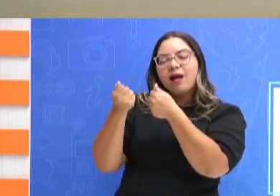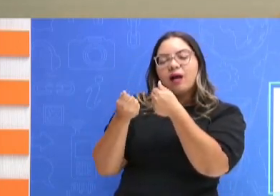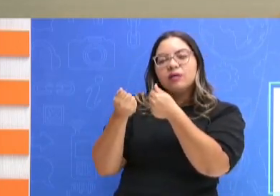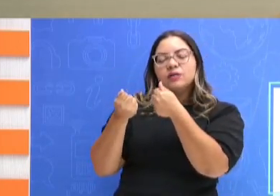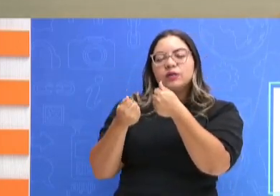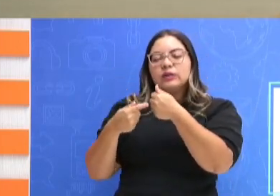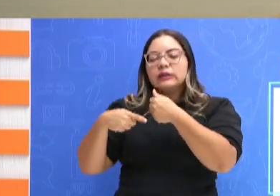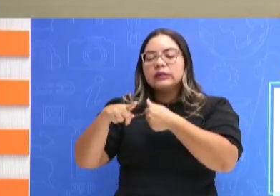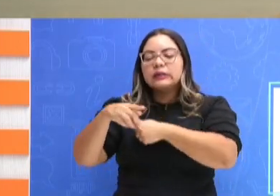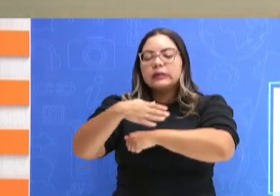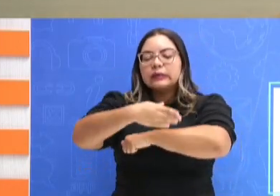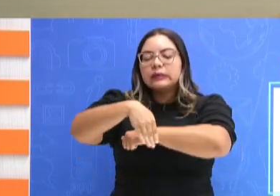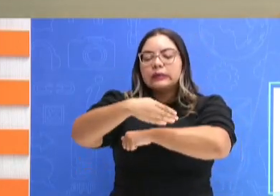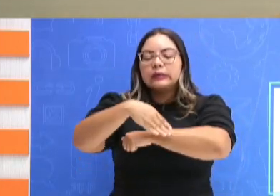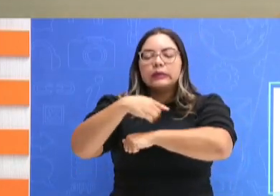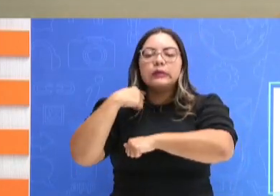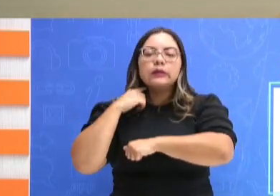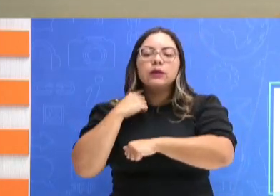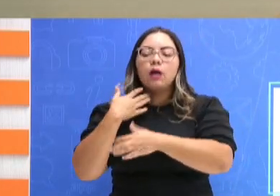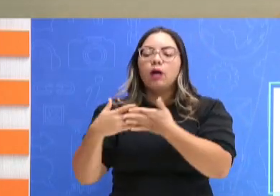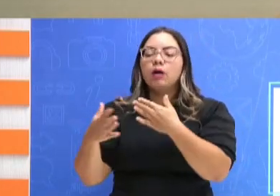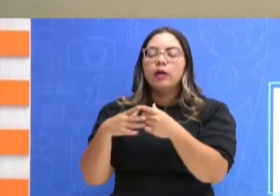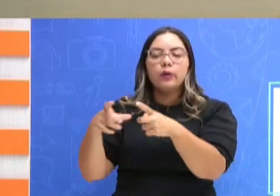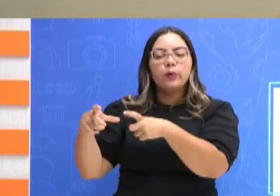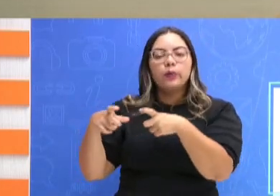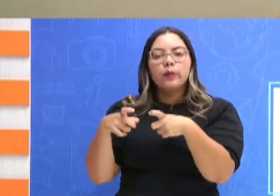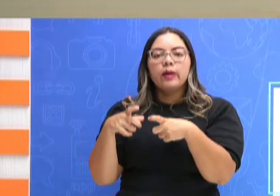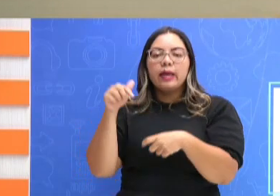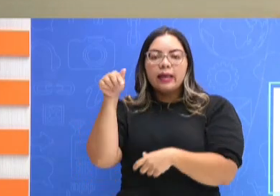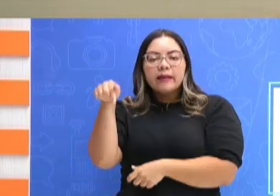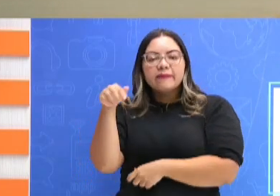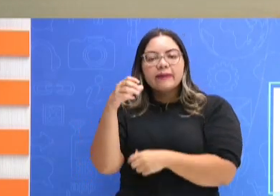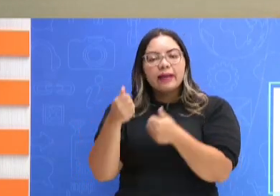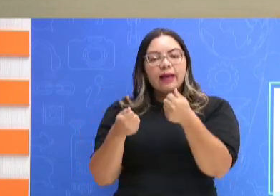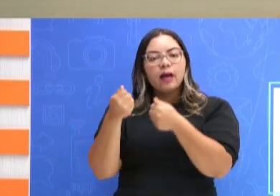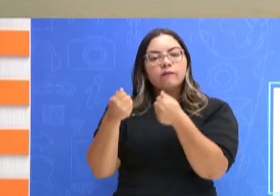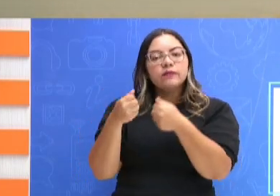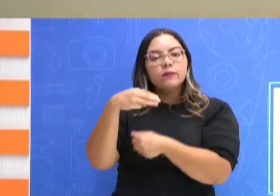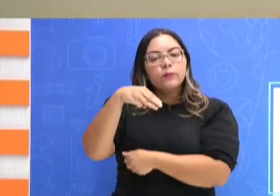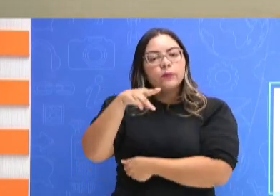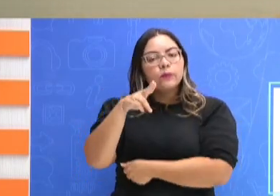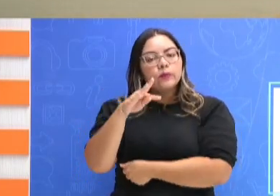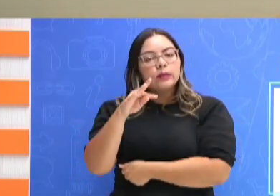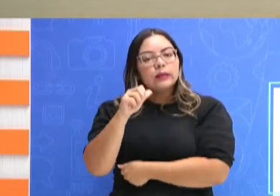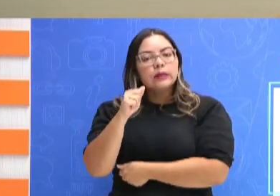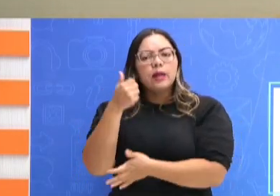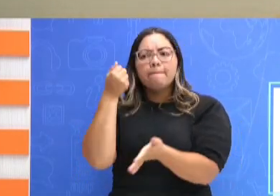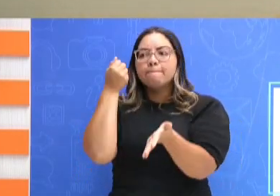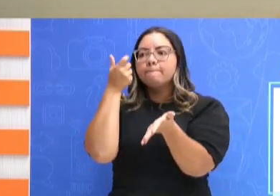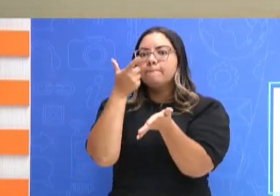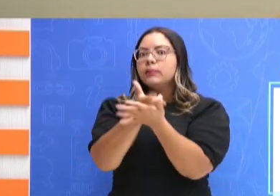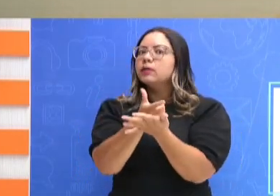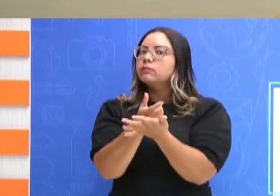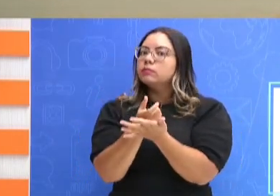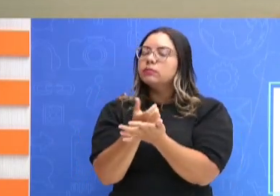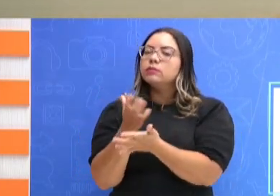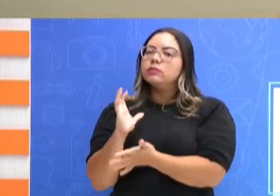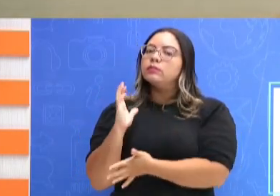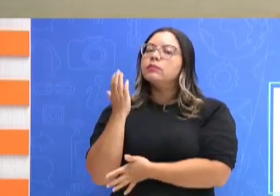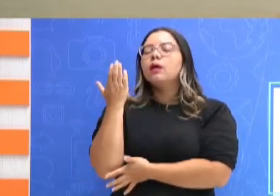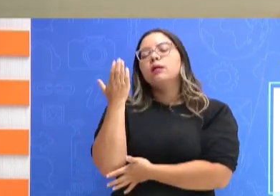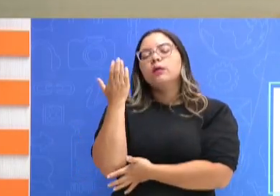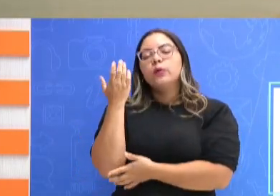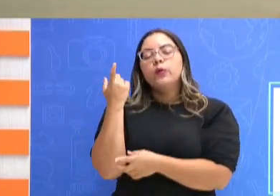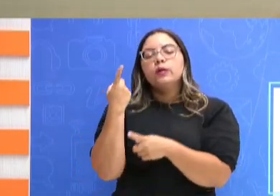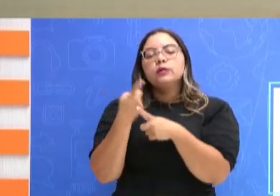lixo em qualquer rua, esse carro vai ser multado e vai ser penalizado. E essa pessoa vai pagar uma multa caríssima. E o dono do